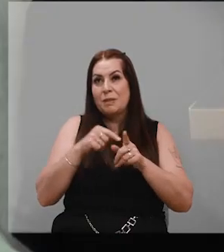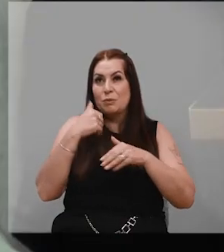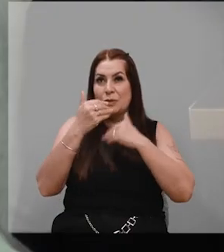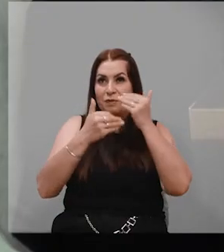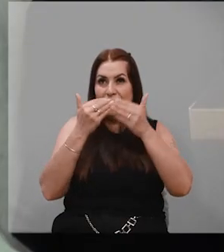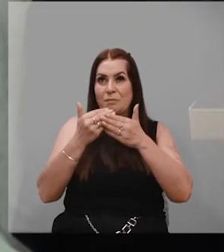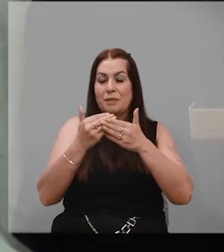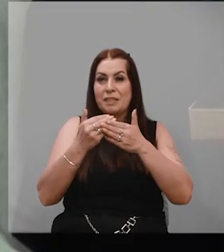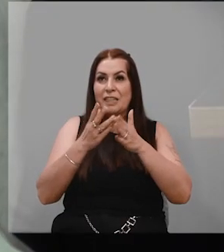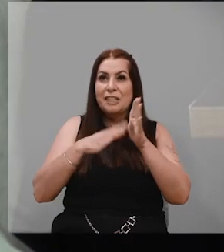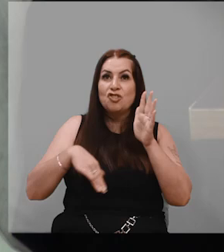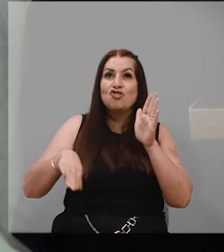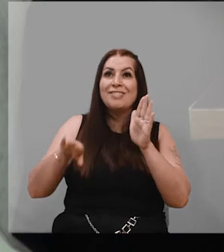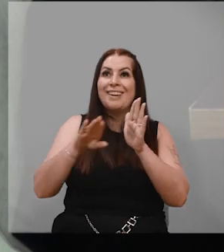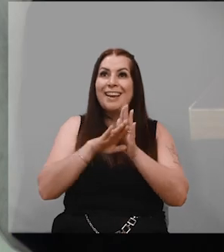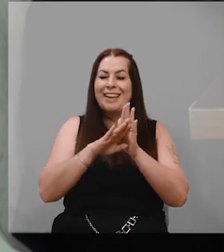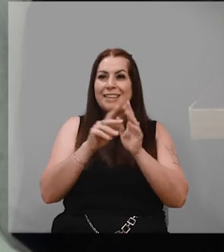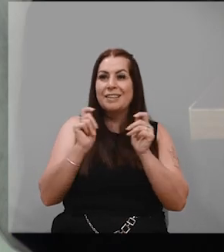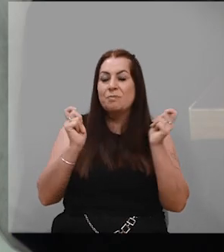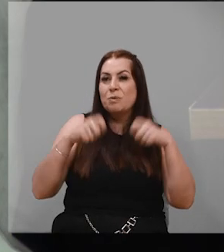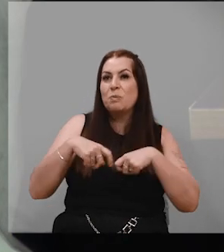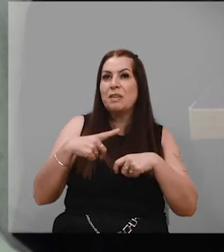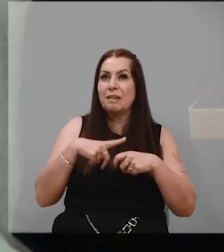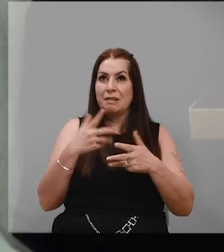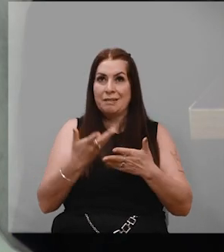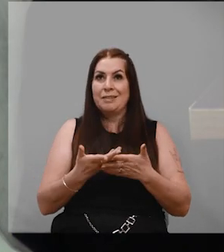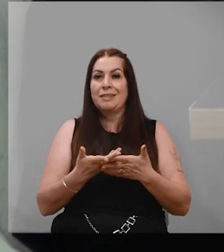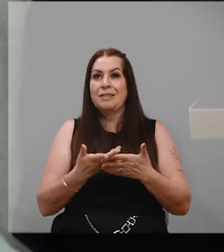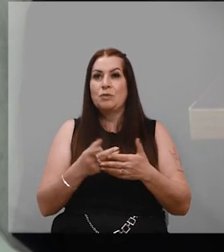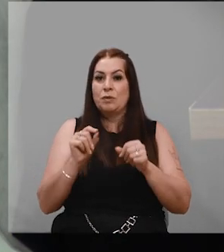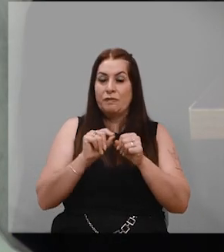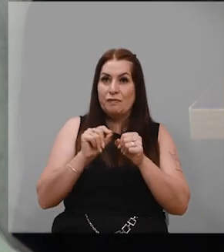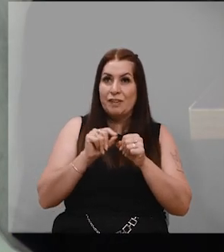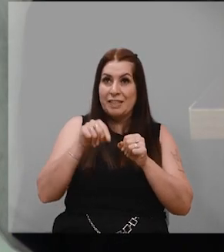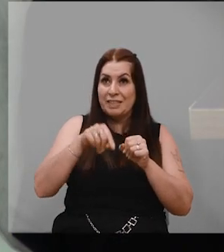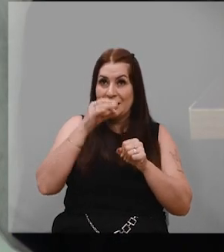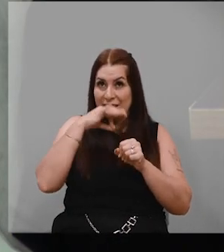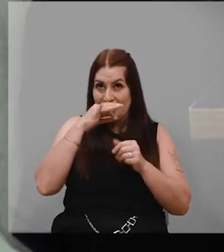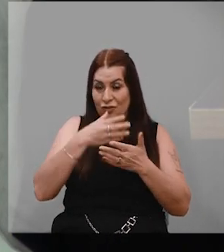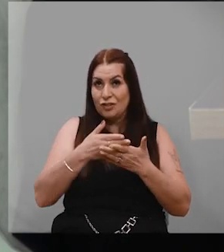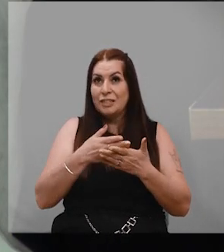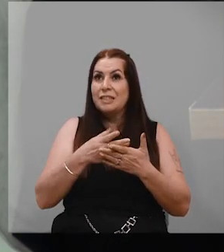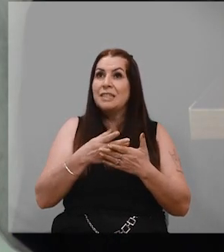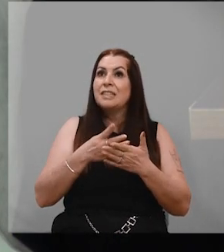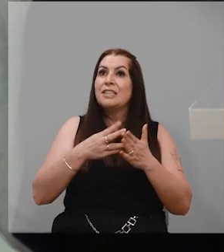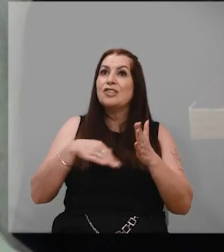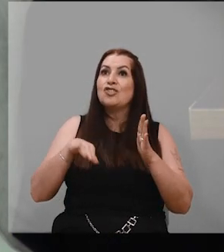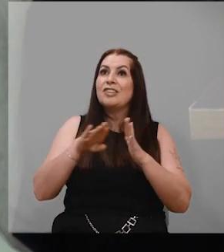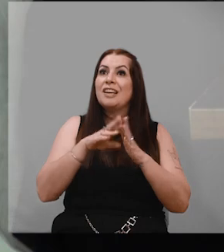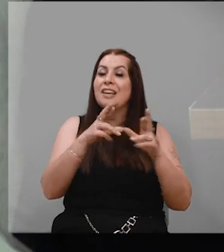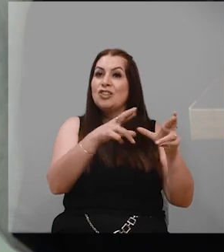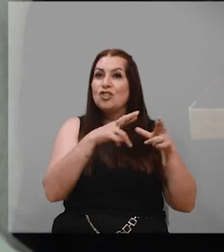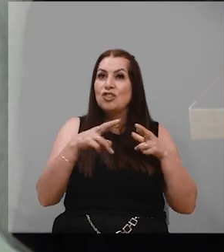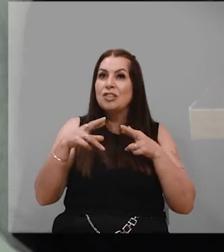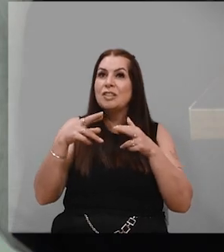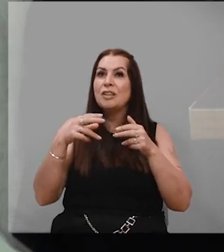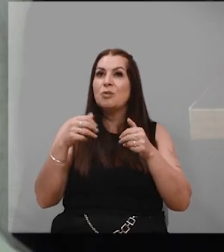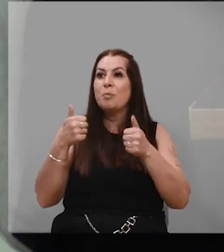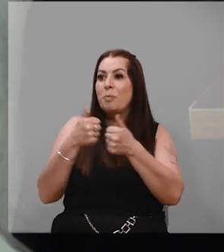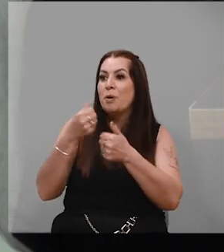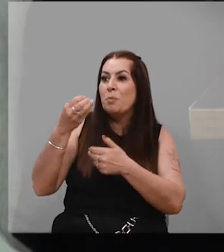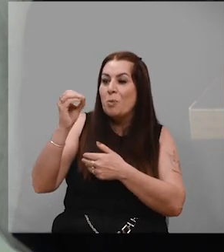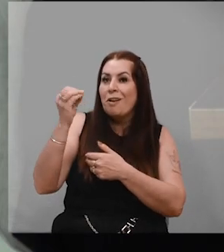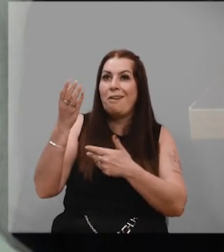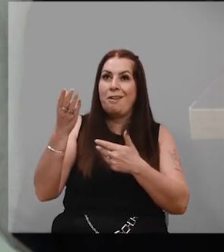do desenvolvimento, da chegada, né? E da possibilidade do que se produzia em Caxias do Sul chegar na região metropolitana de